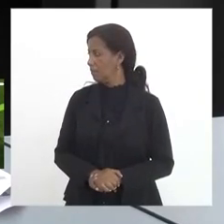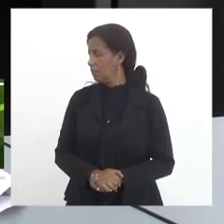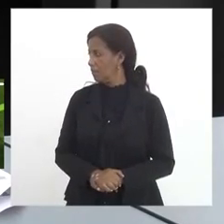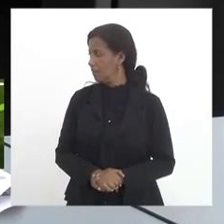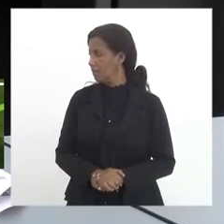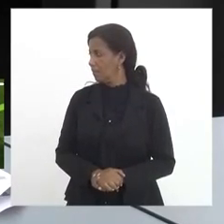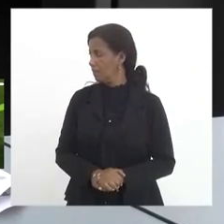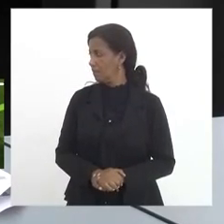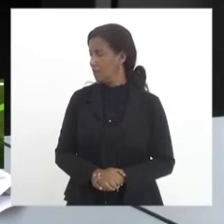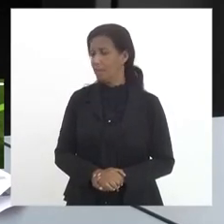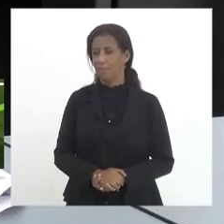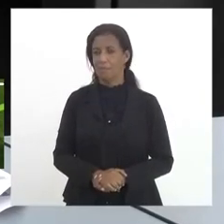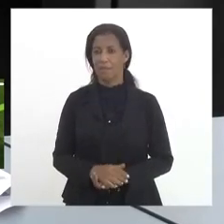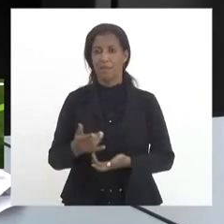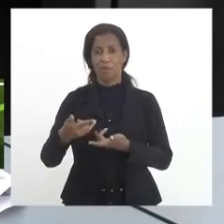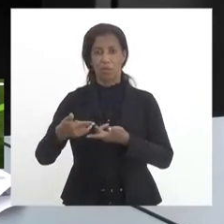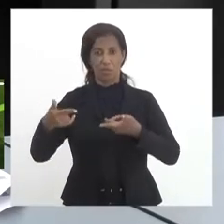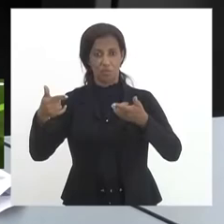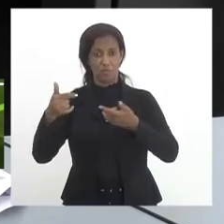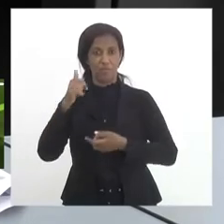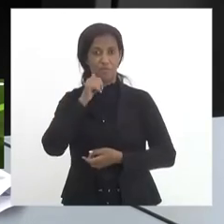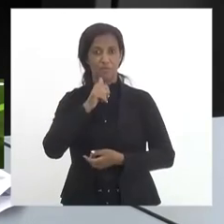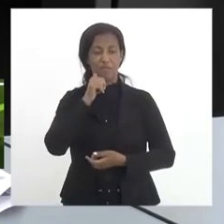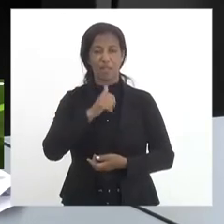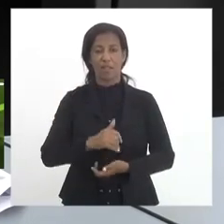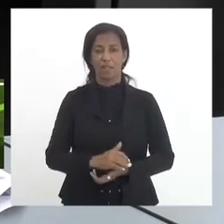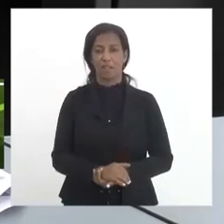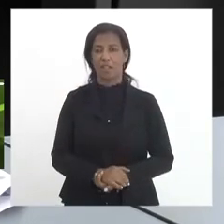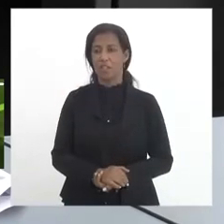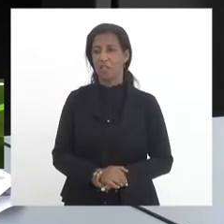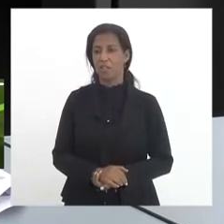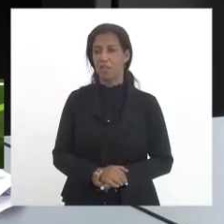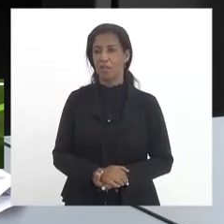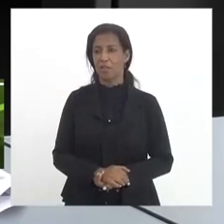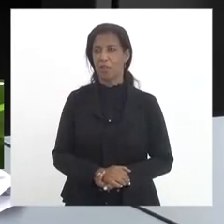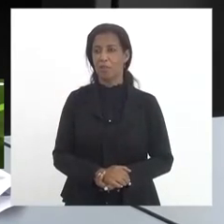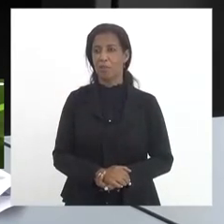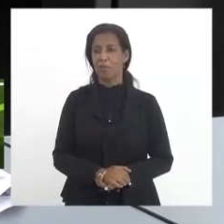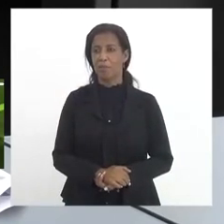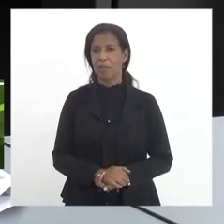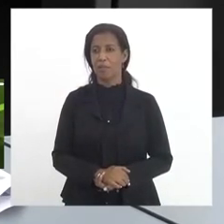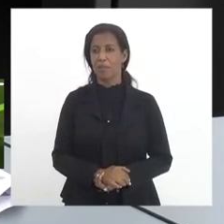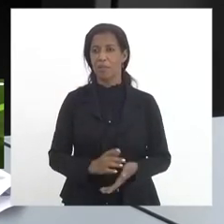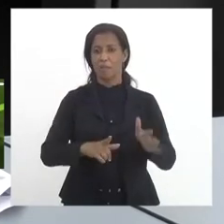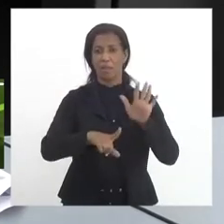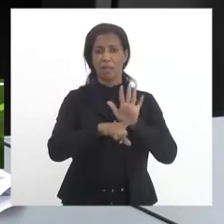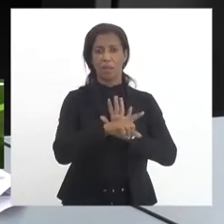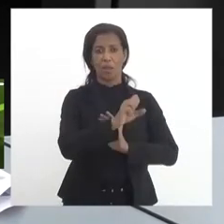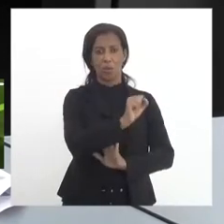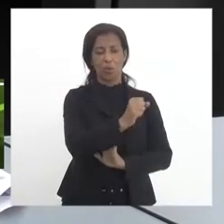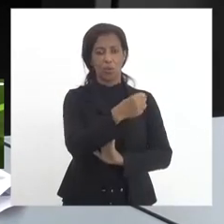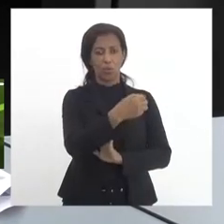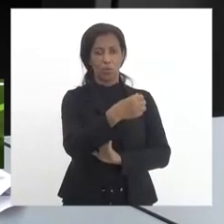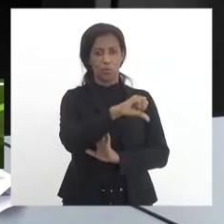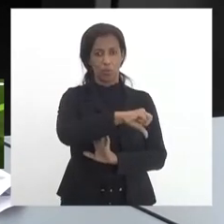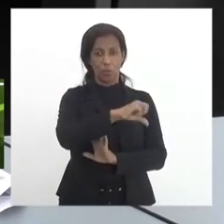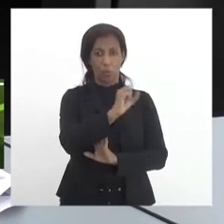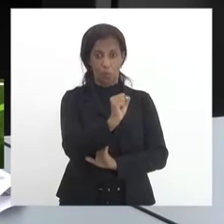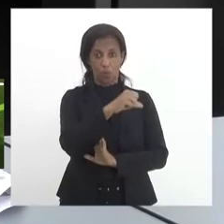Ele quer incluir o absorvente feminino. Está prejudicado pela lei 8924.